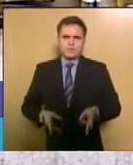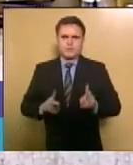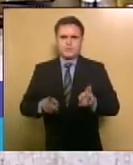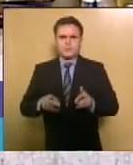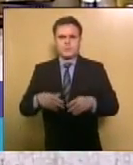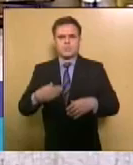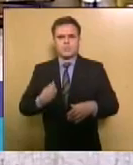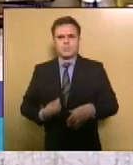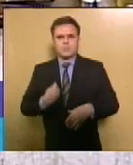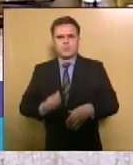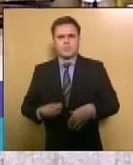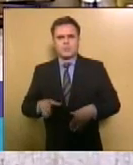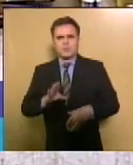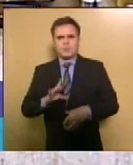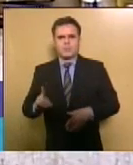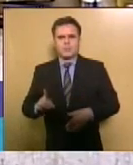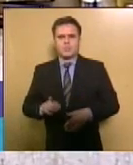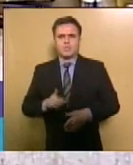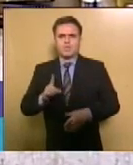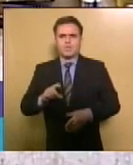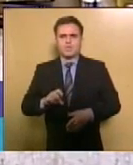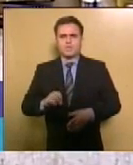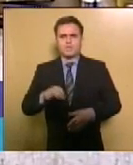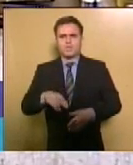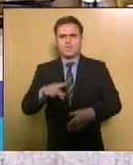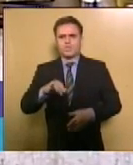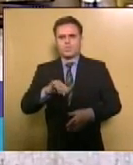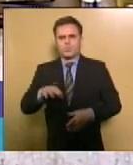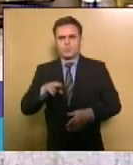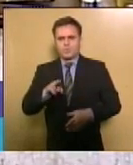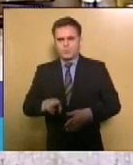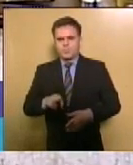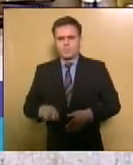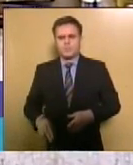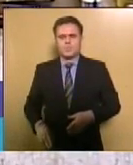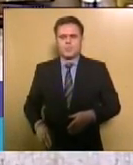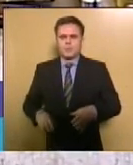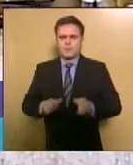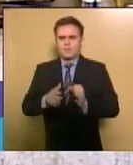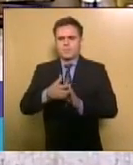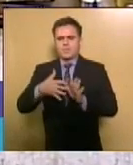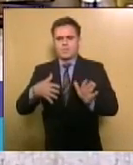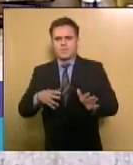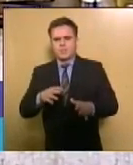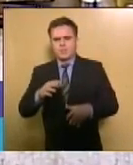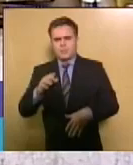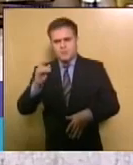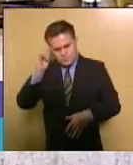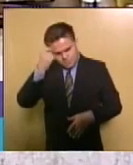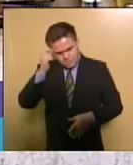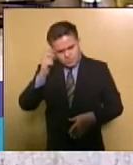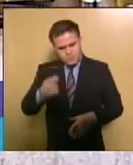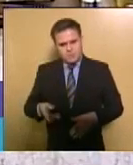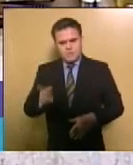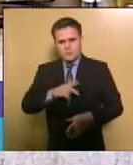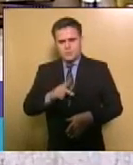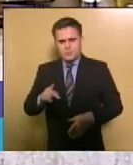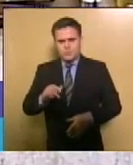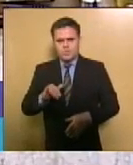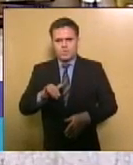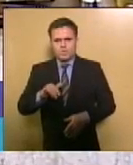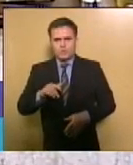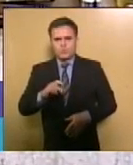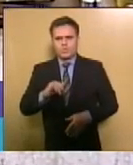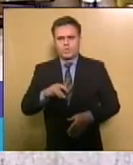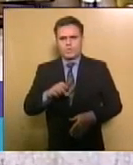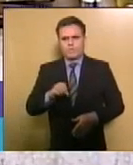e dirigente coordenador do Carlos augo M ne Unificado mnu professora jovanca mais uma vez